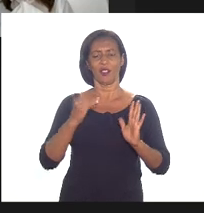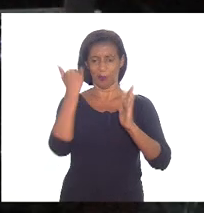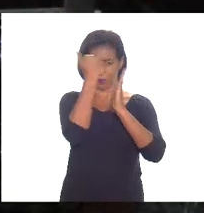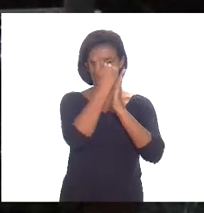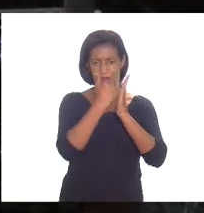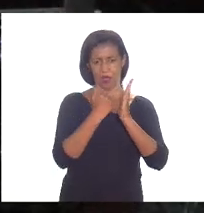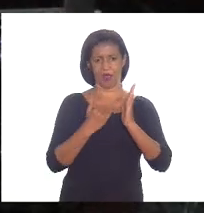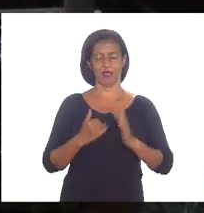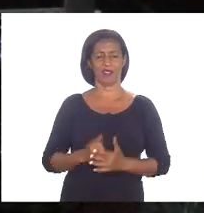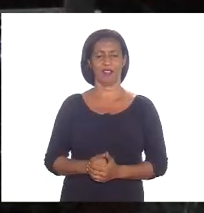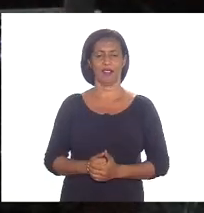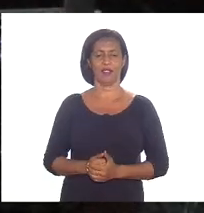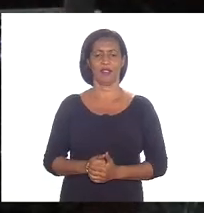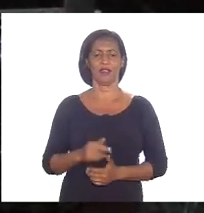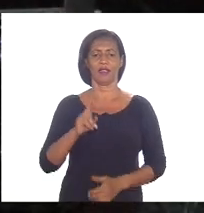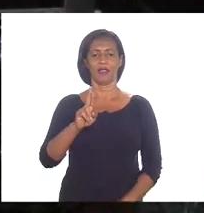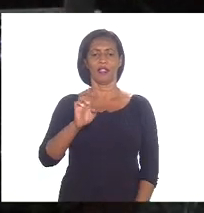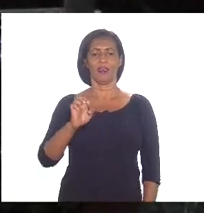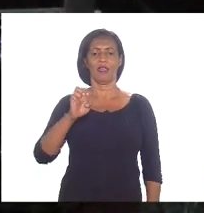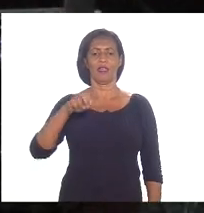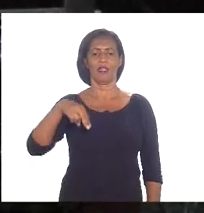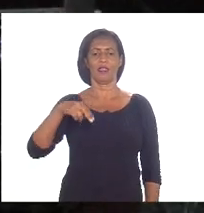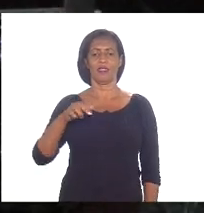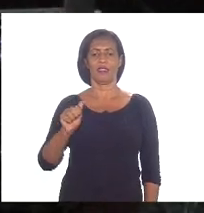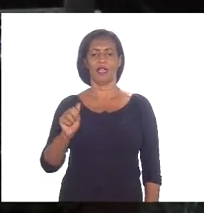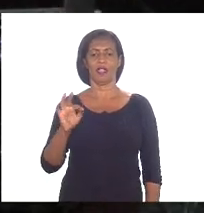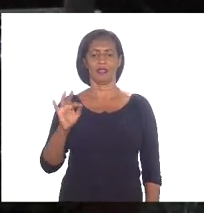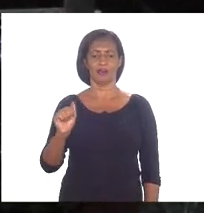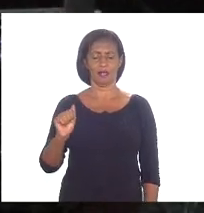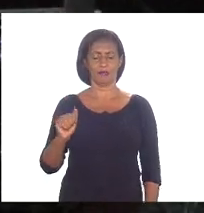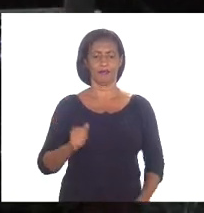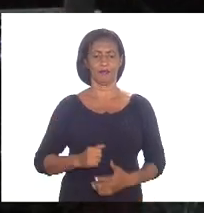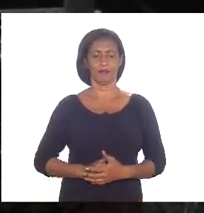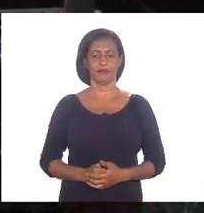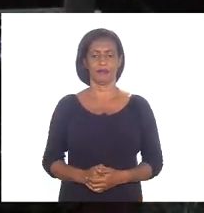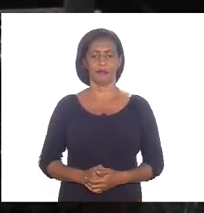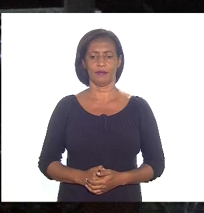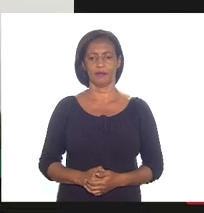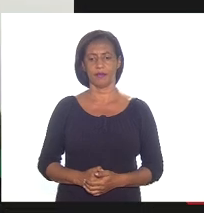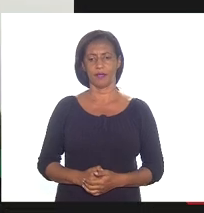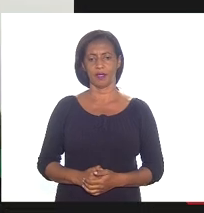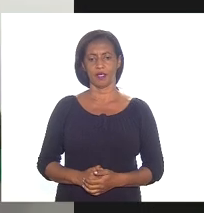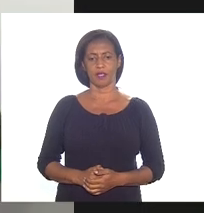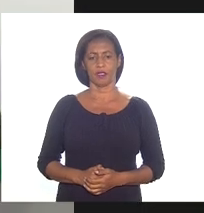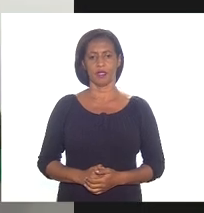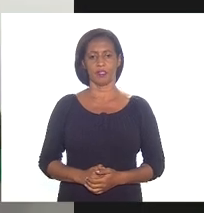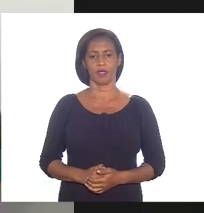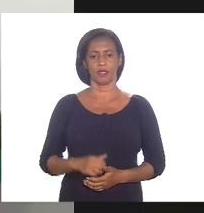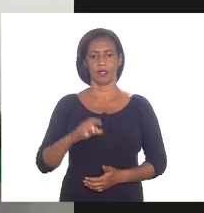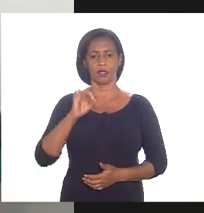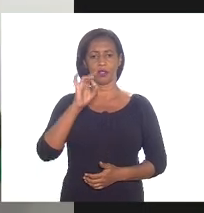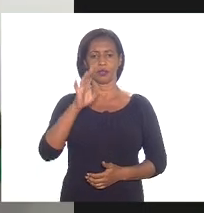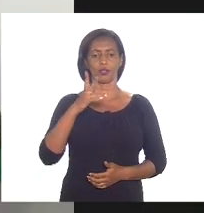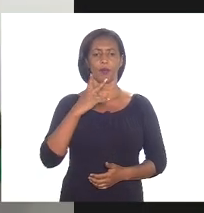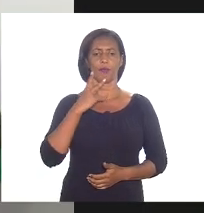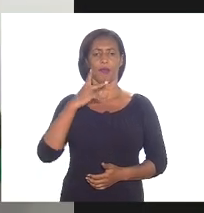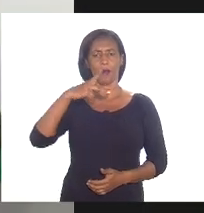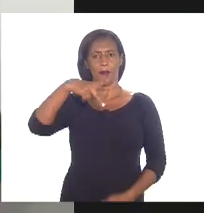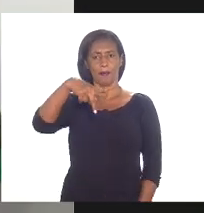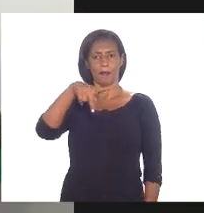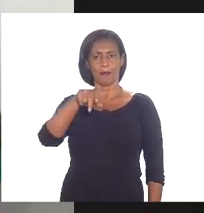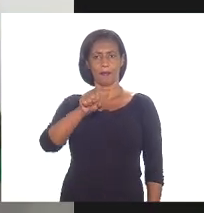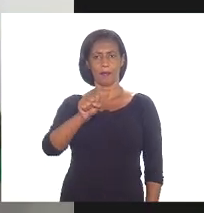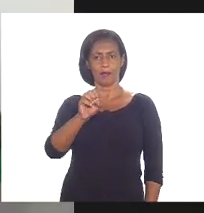desculpa. De ordem, deputada Renata Souza. É só para consignar a abstenção do pessoal no